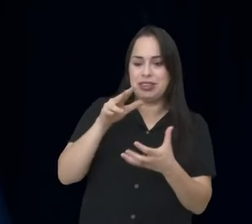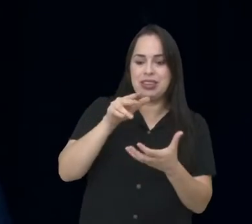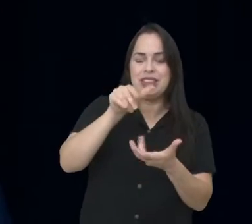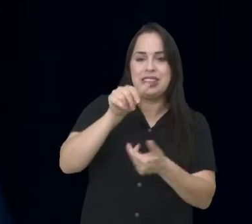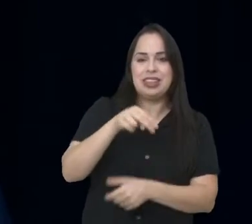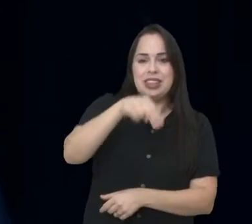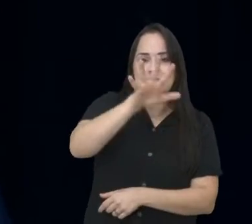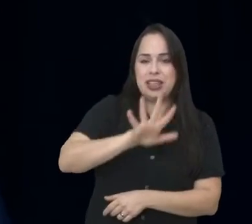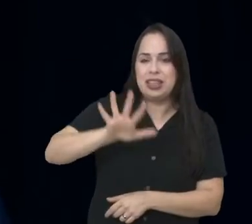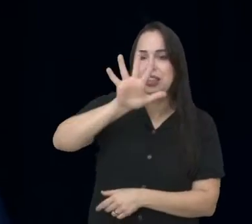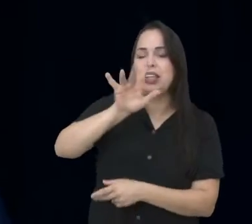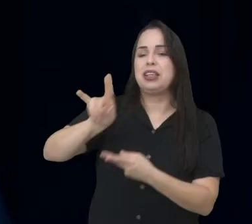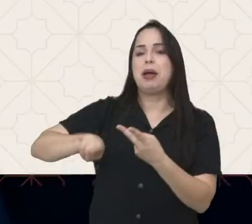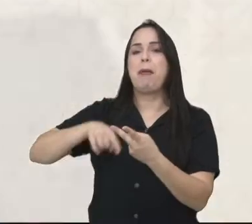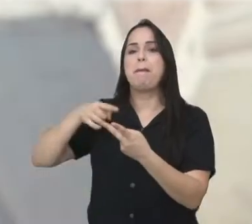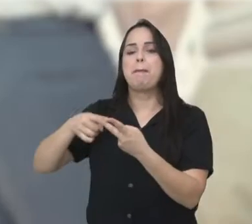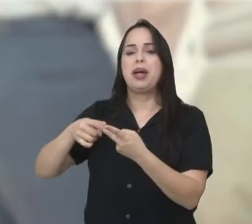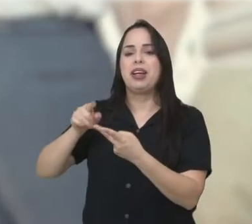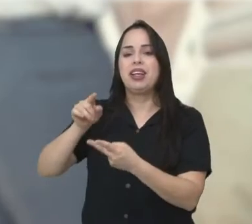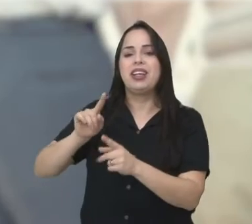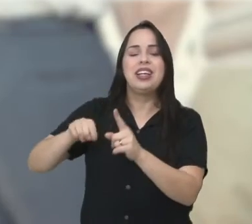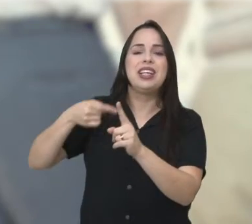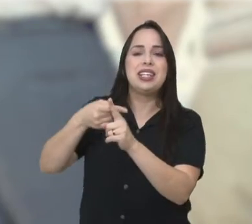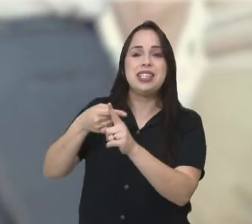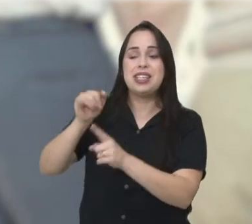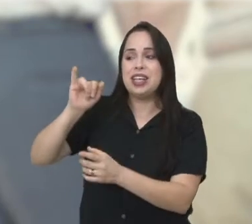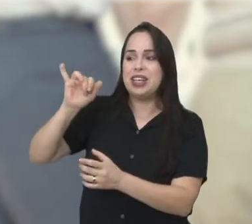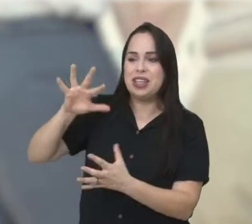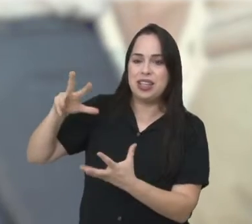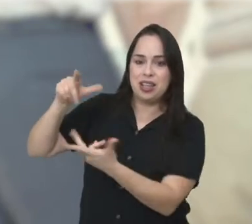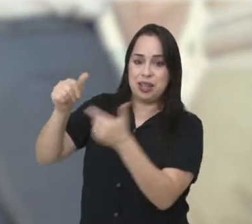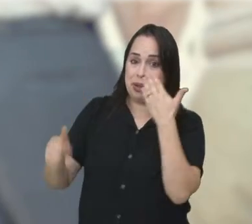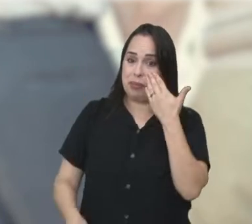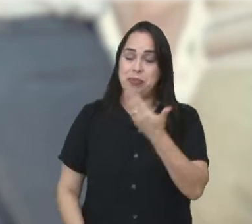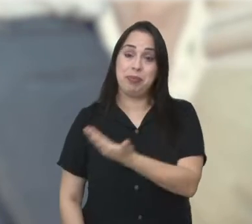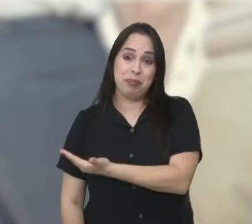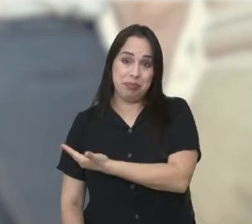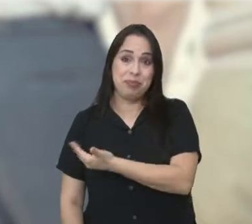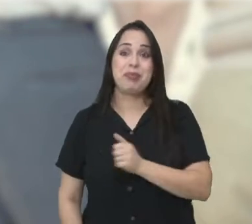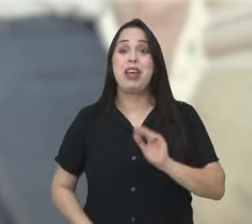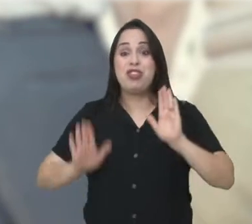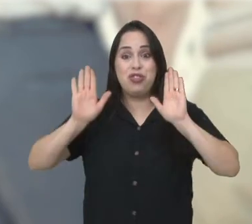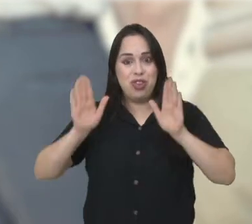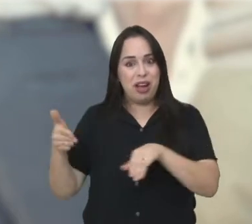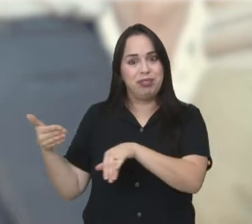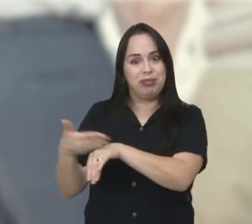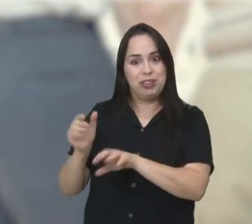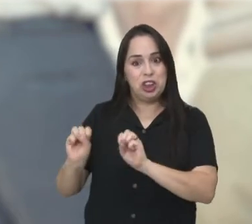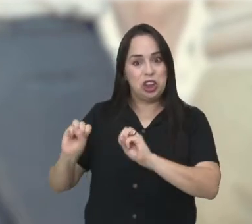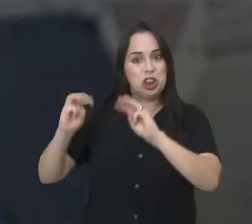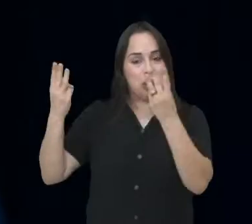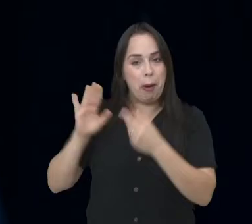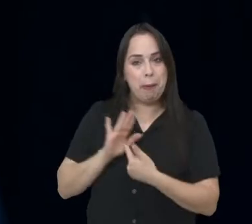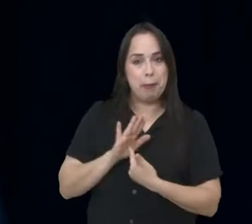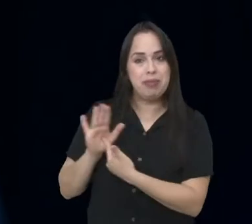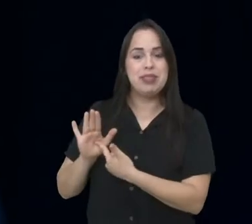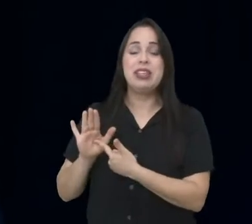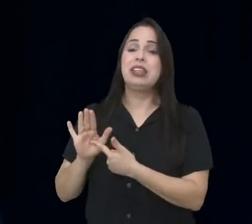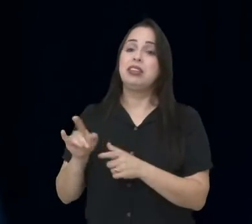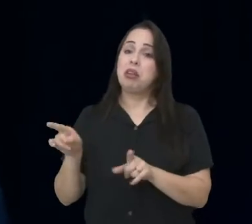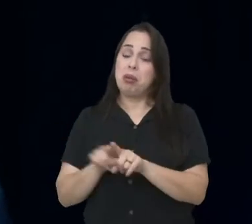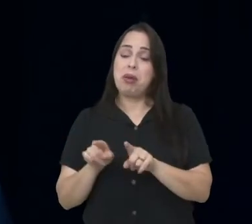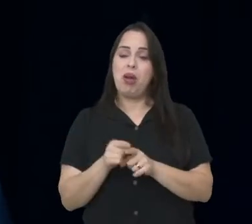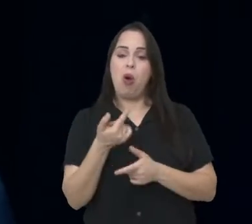tocou Brujeria, o Blaze, que já foi vocal do Iron Maiden também, já fez show por aqui, e tem vários outros que